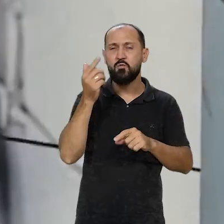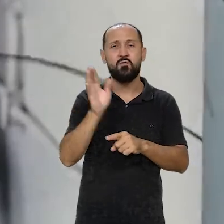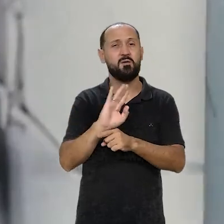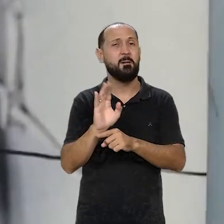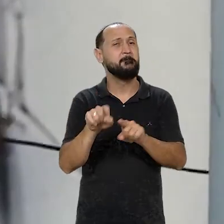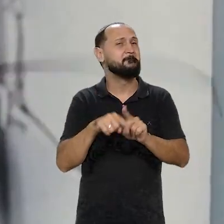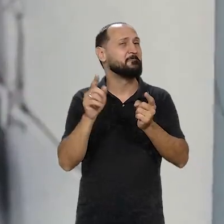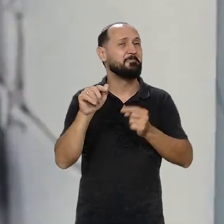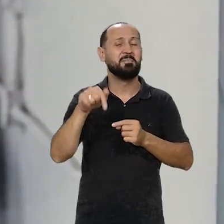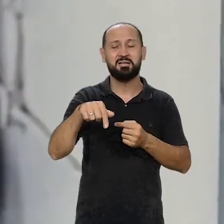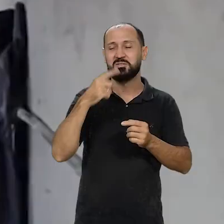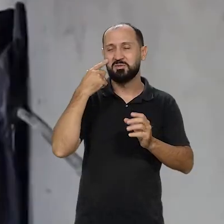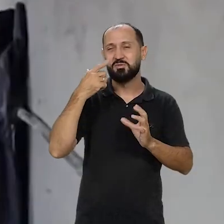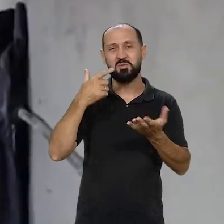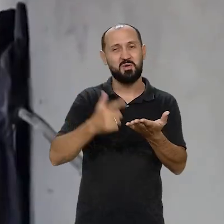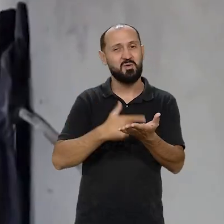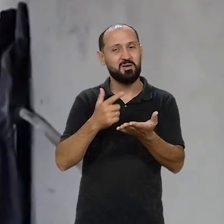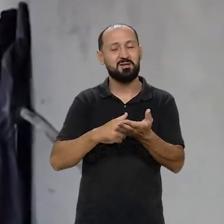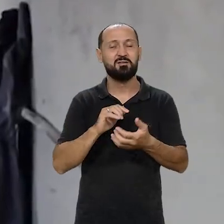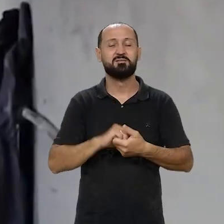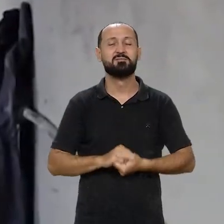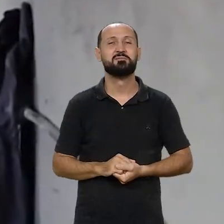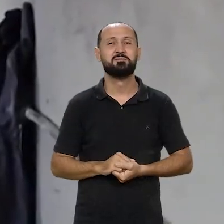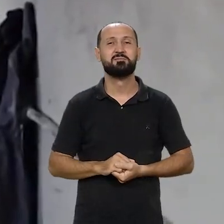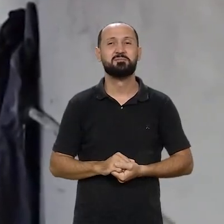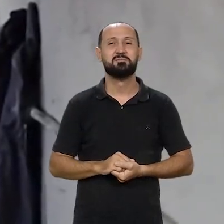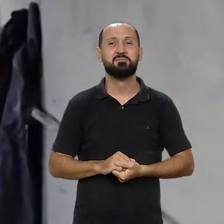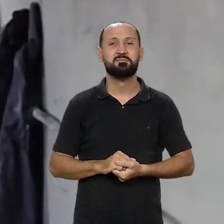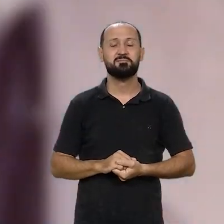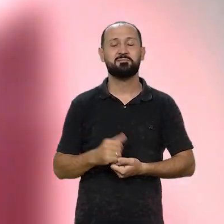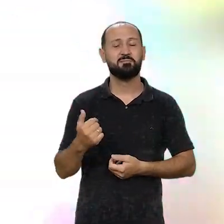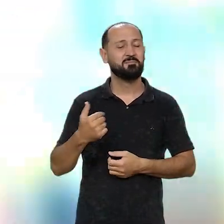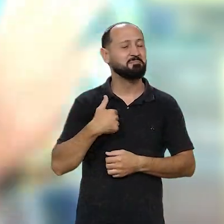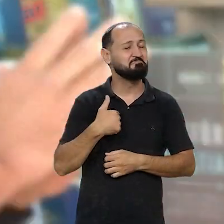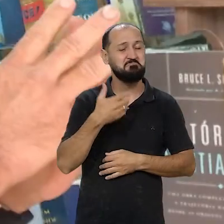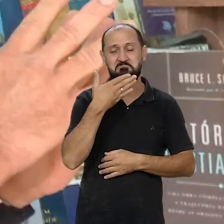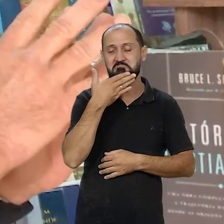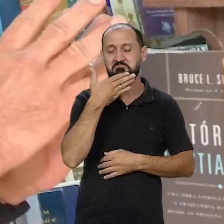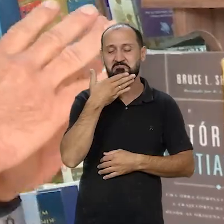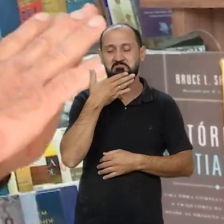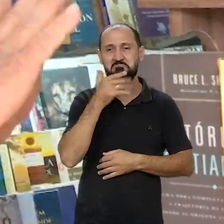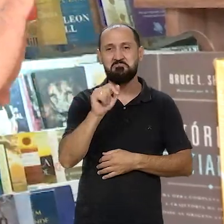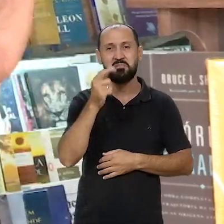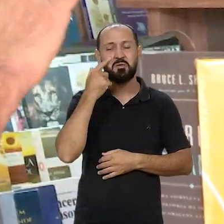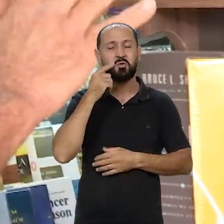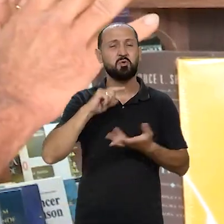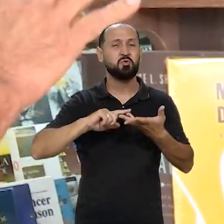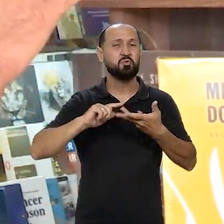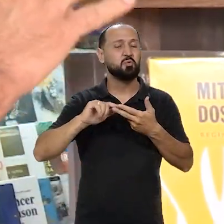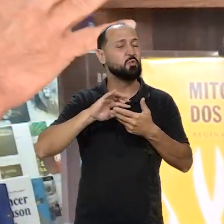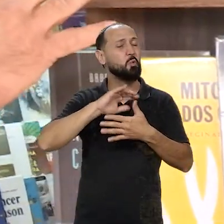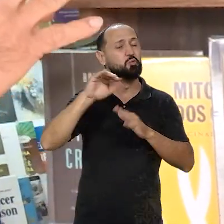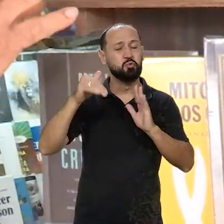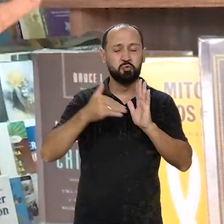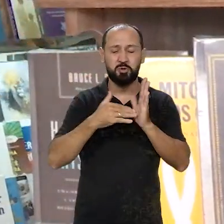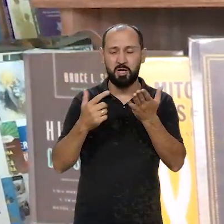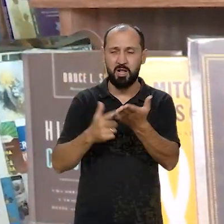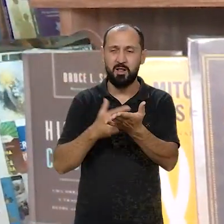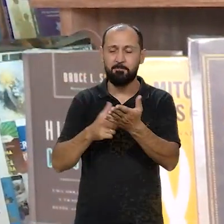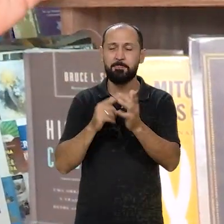pena o filme, mas principalmente o livro. Esse aqui, para mim, é o melhor de todos. É a melhor distopia de todos os